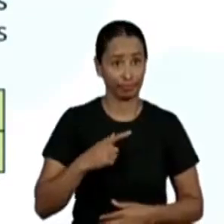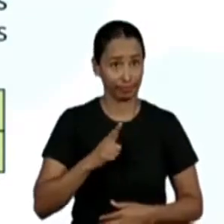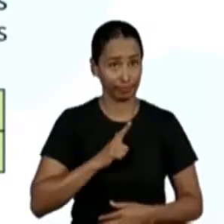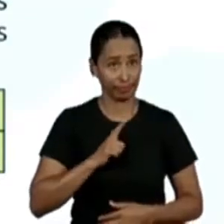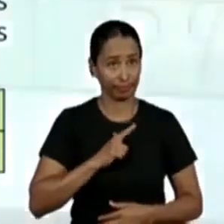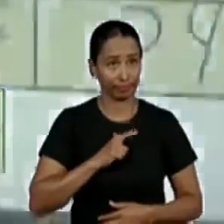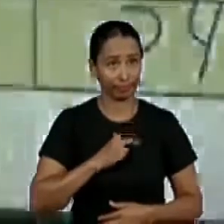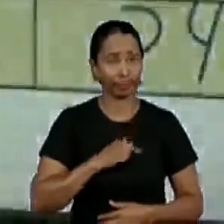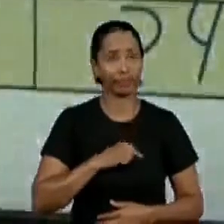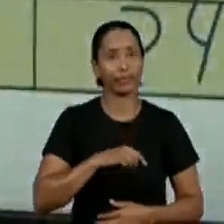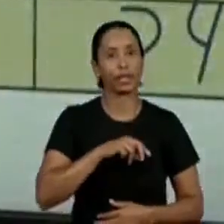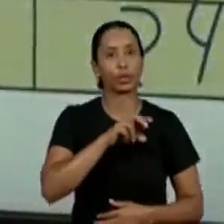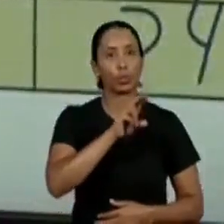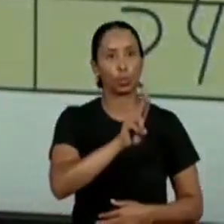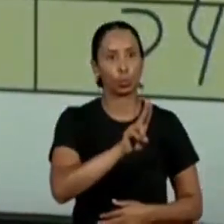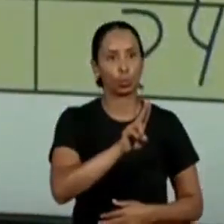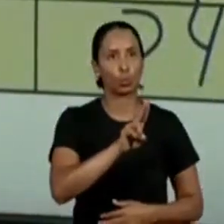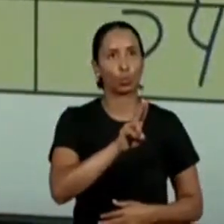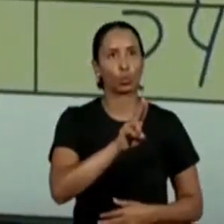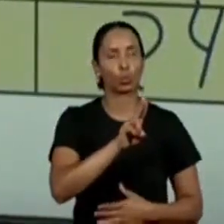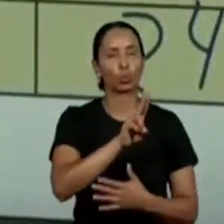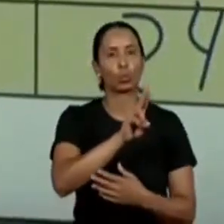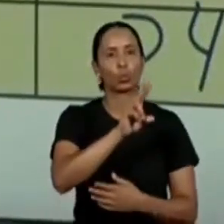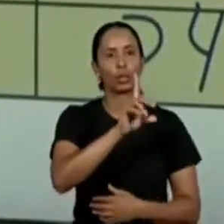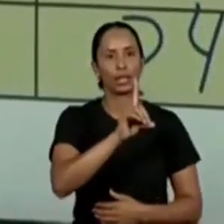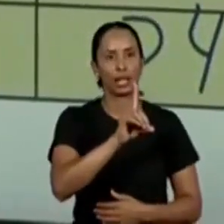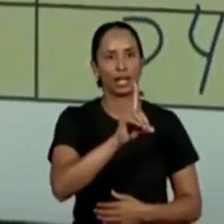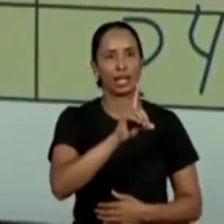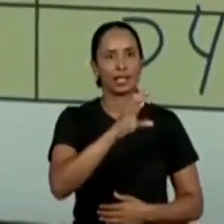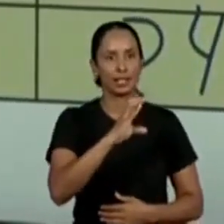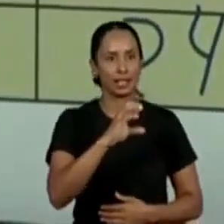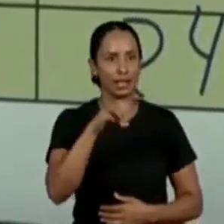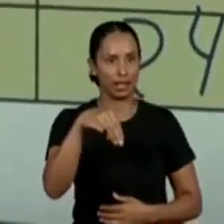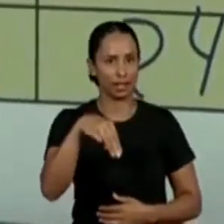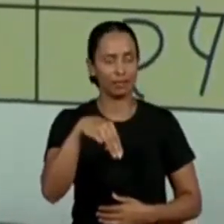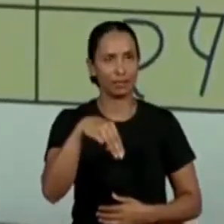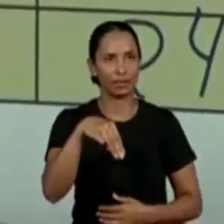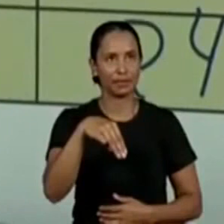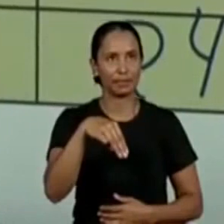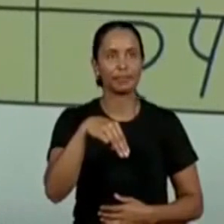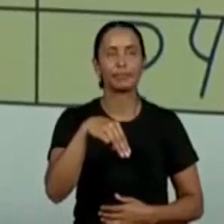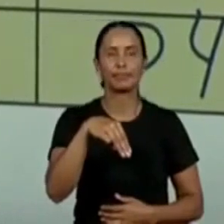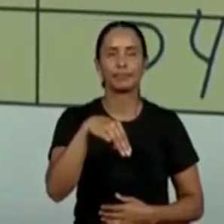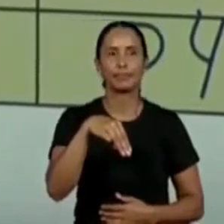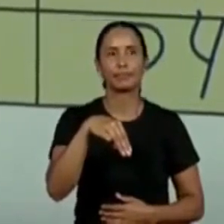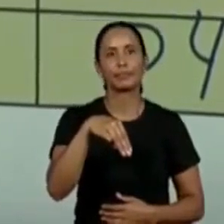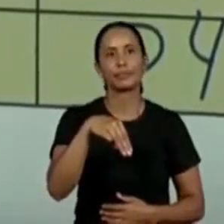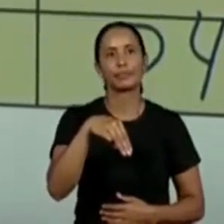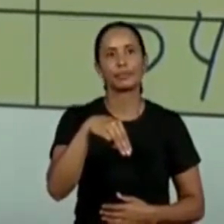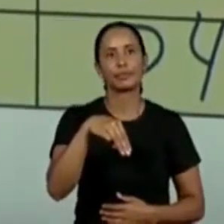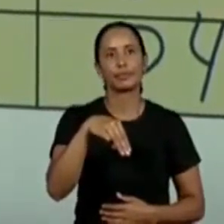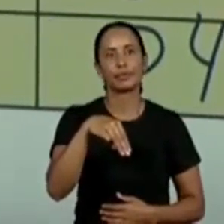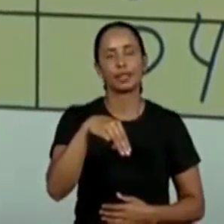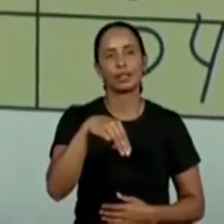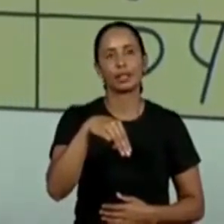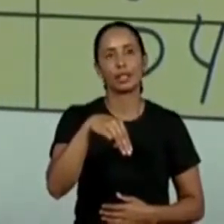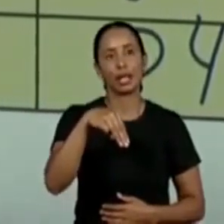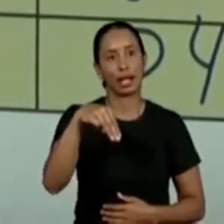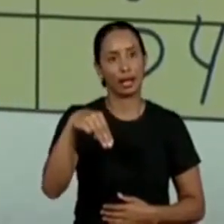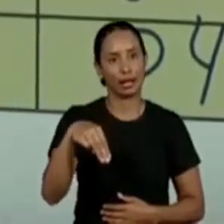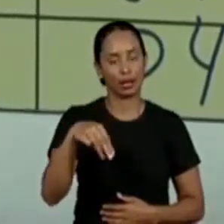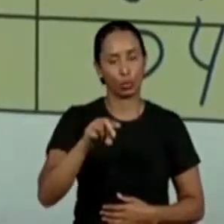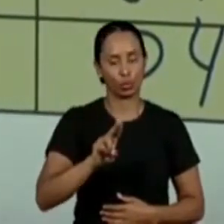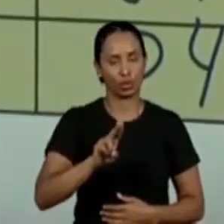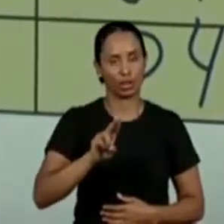aqui, ó, a unidade, a dezena, a centena, a unidade de milhar, e como todos aí é um